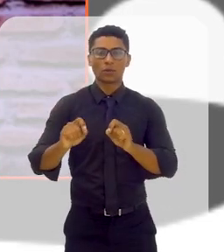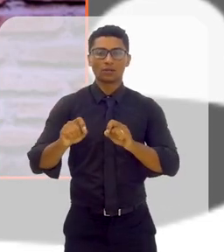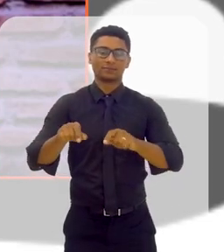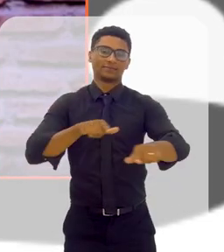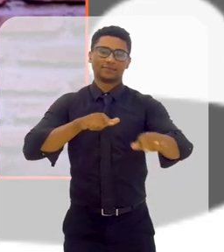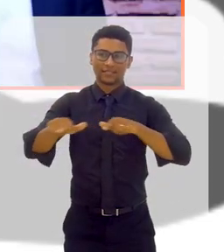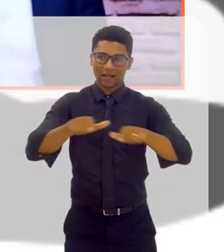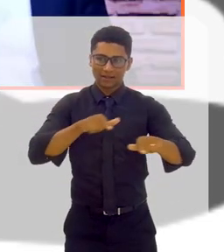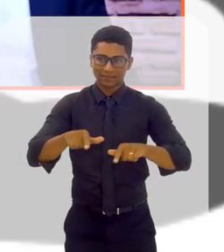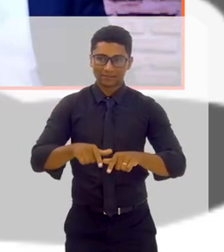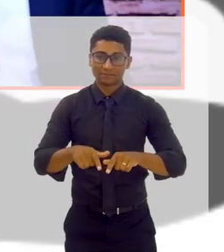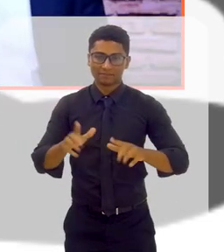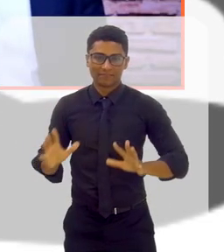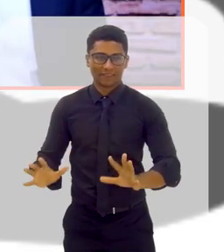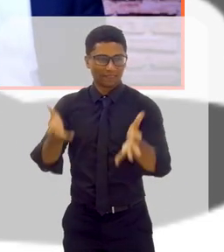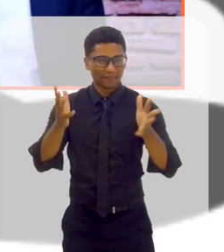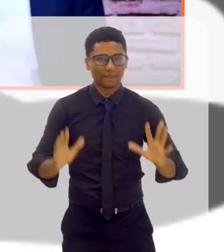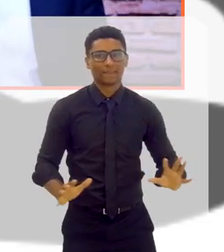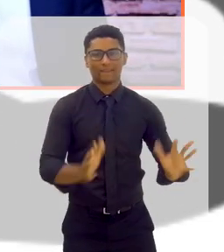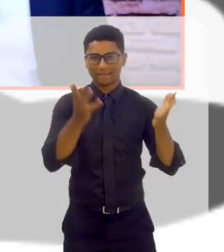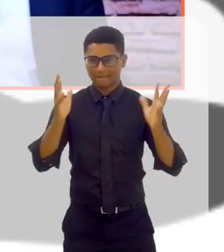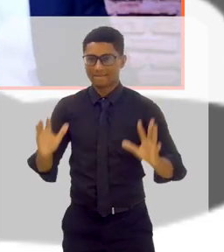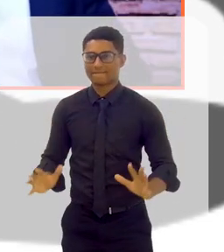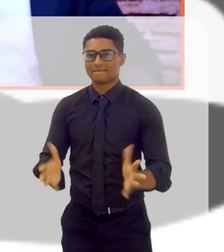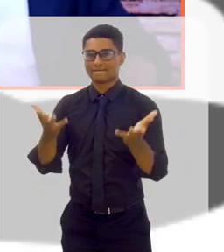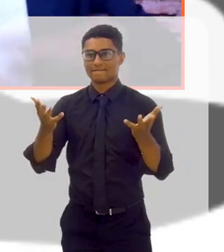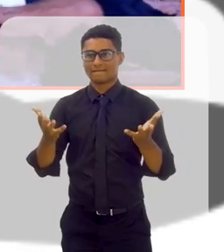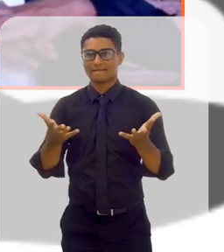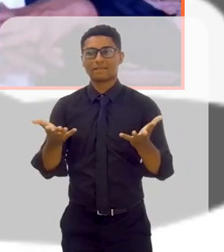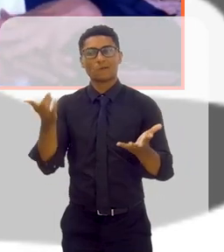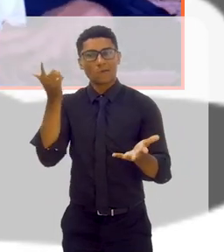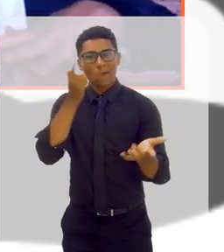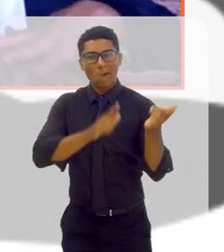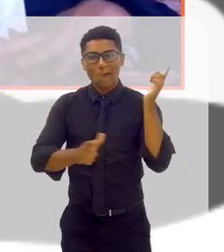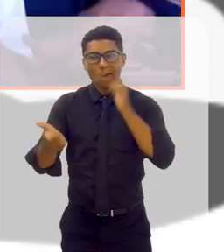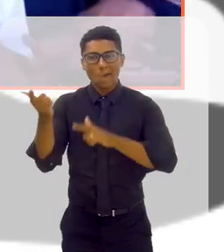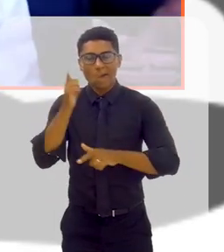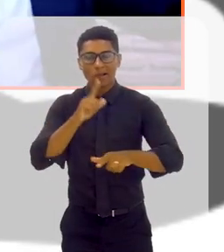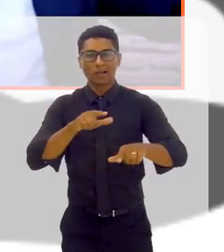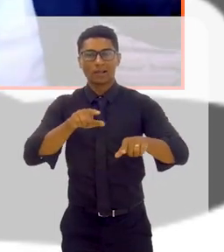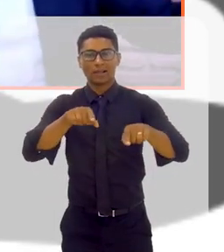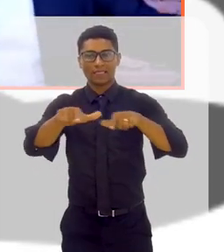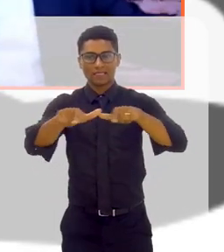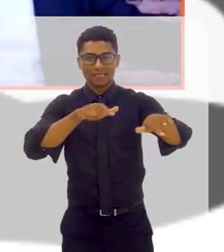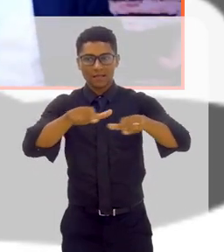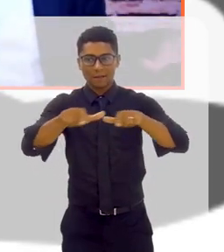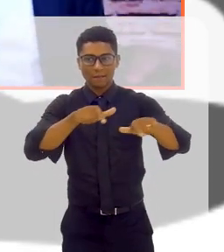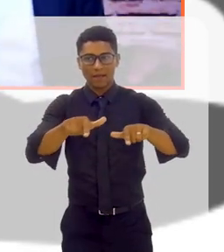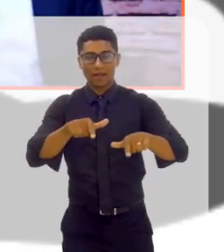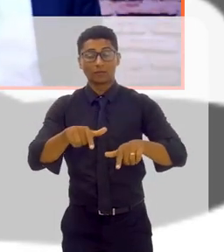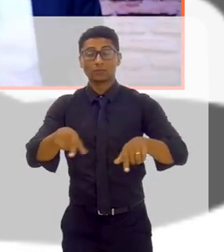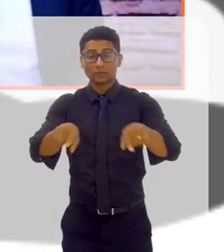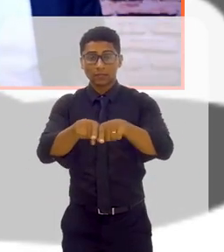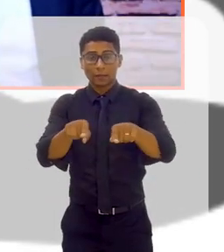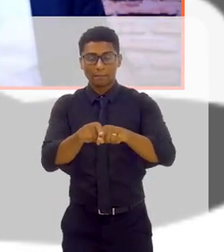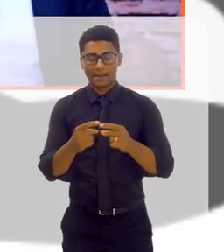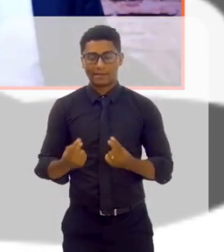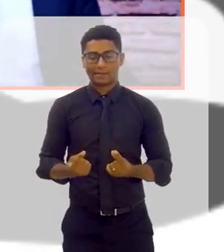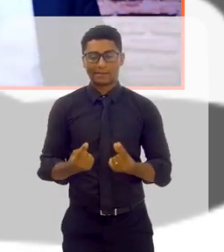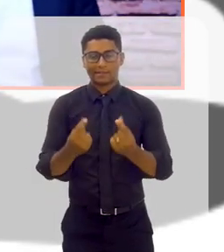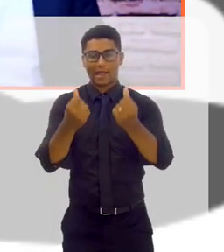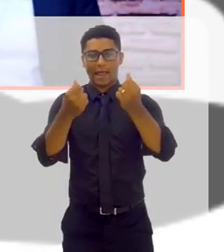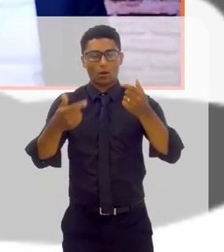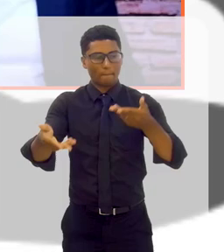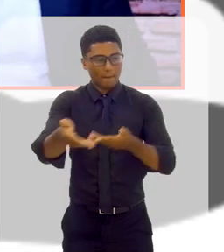de serviço e quando eu fomento a prestação de serviço eu faço a distribuição de renda melhor